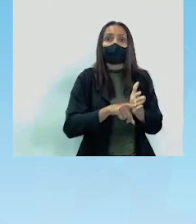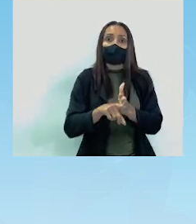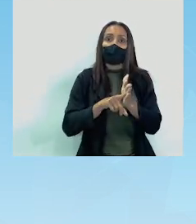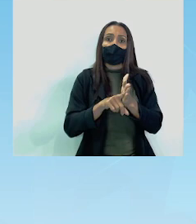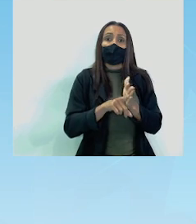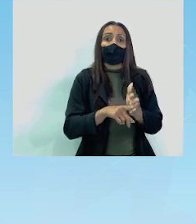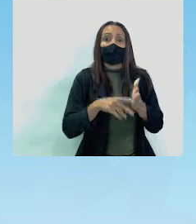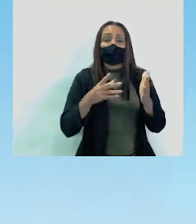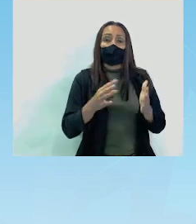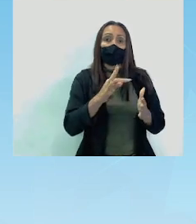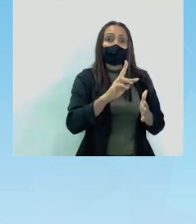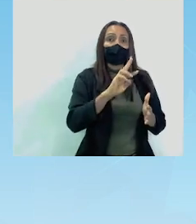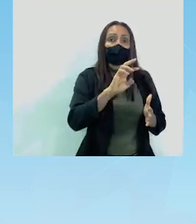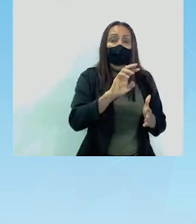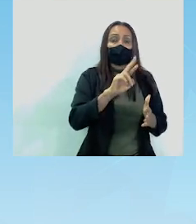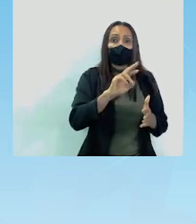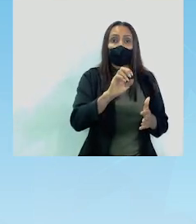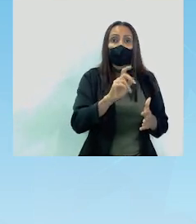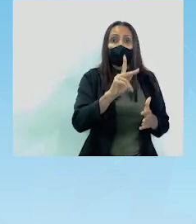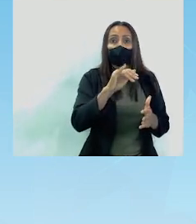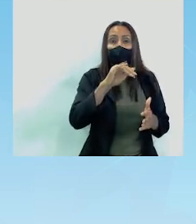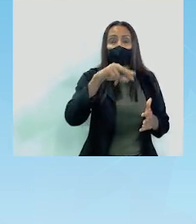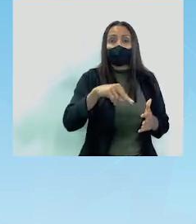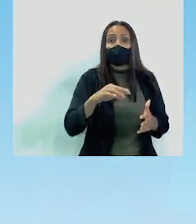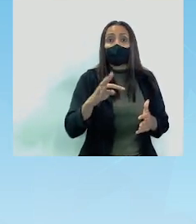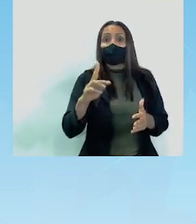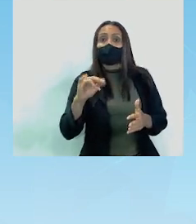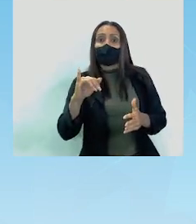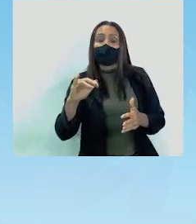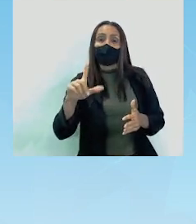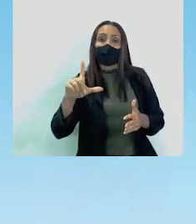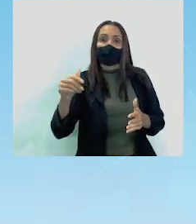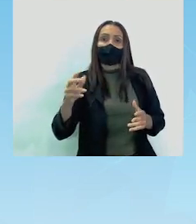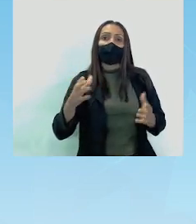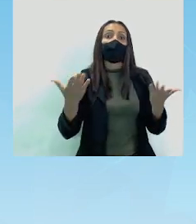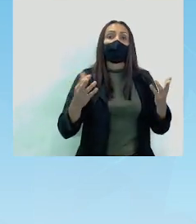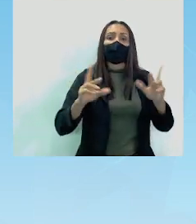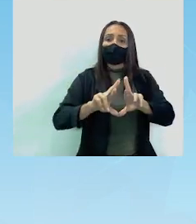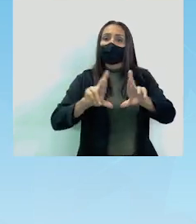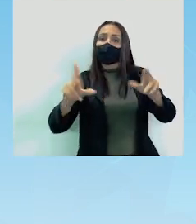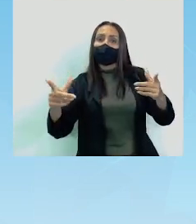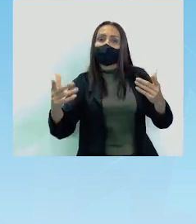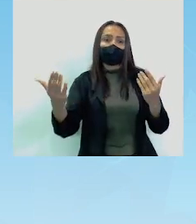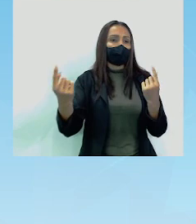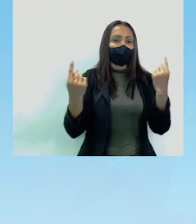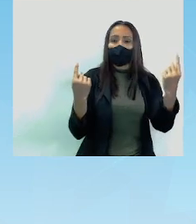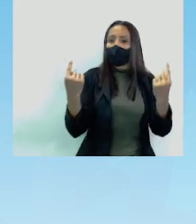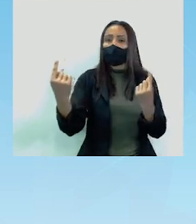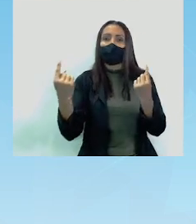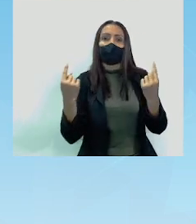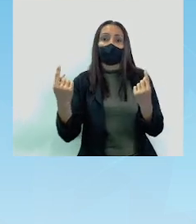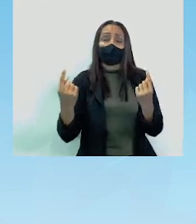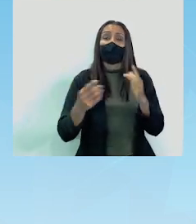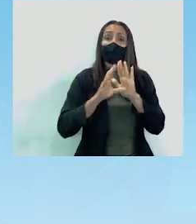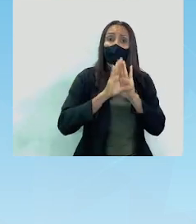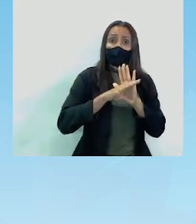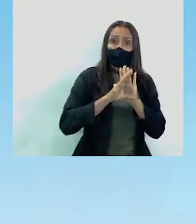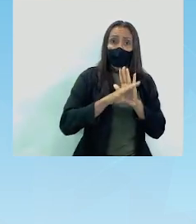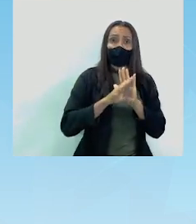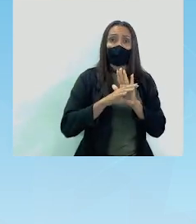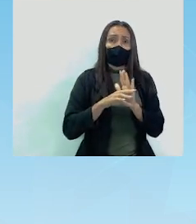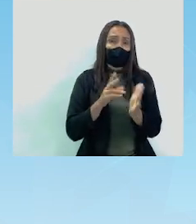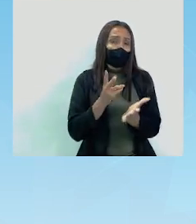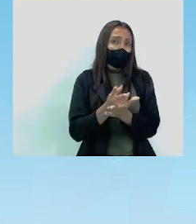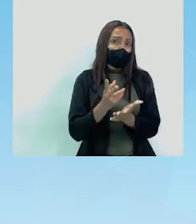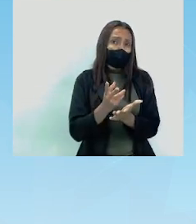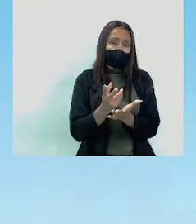sobre trekking e trilha, né, que vocês citem pelo menos 2 diferenças. Lembre que no conceito ela basicamente são a mesma